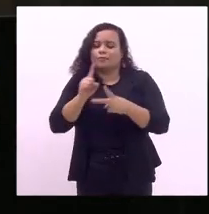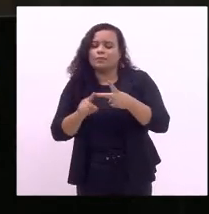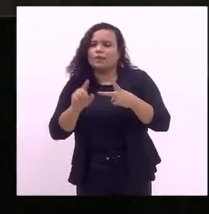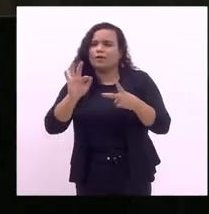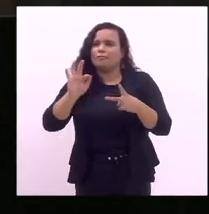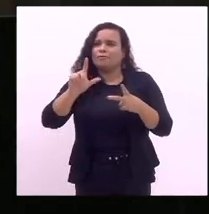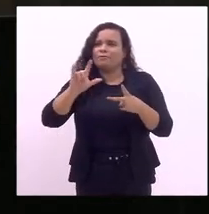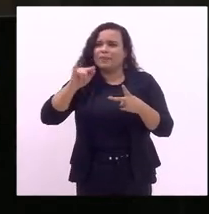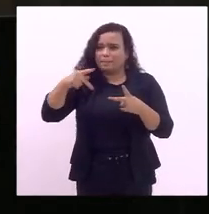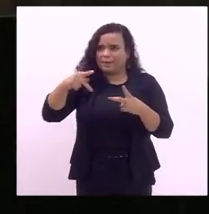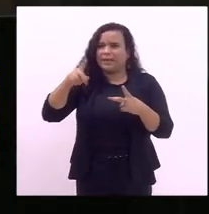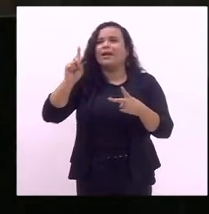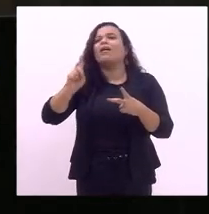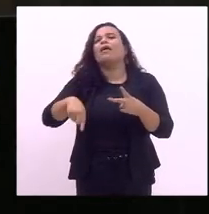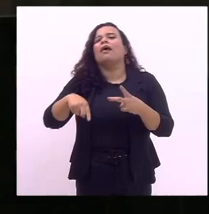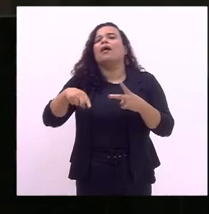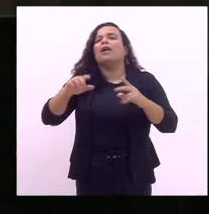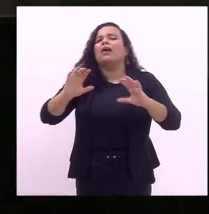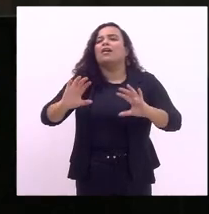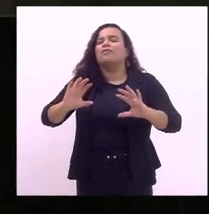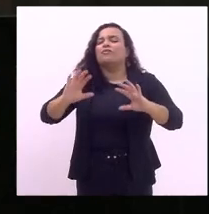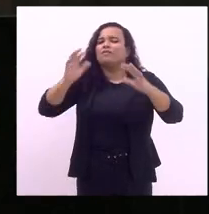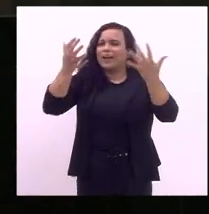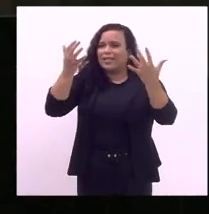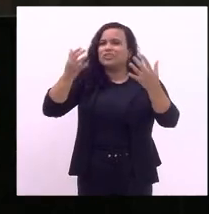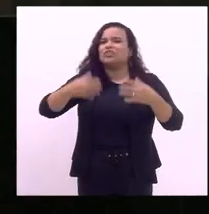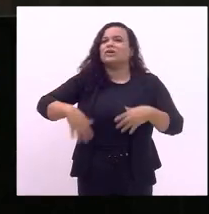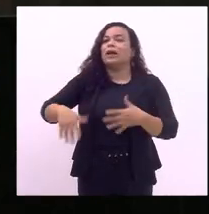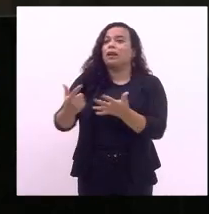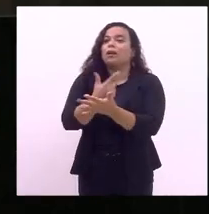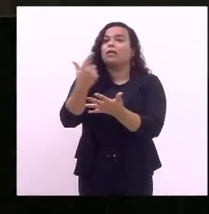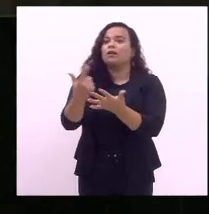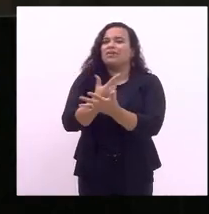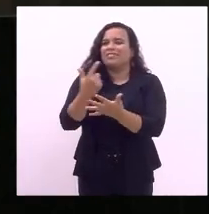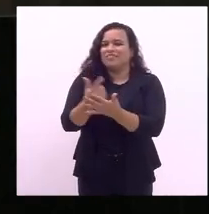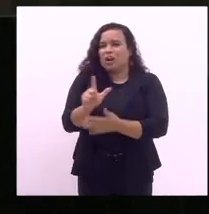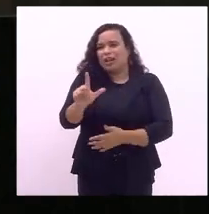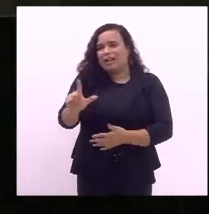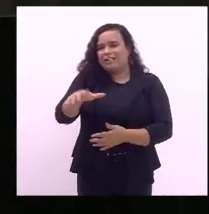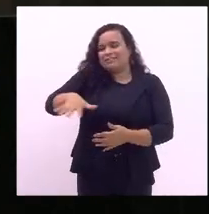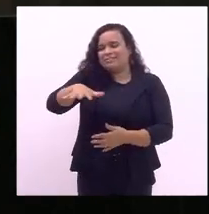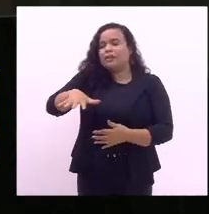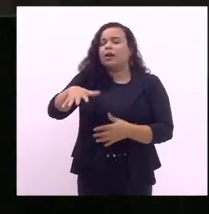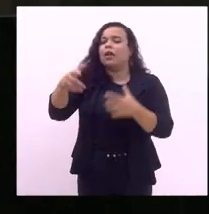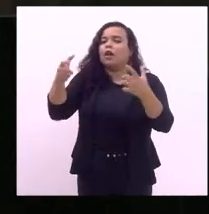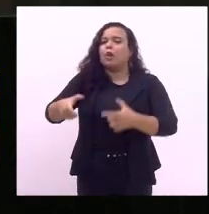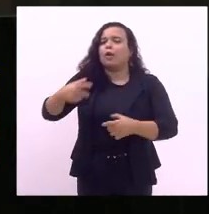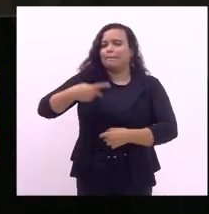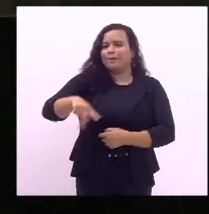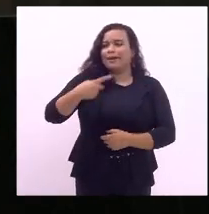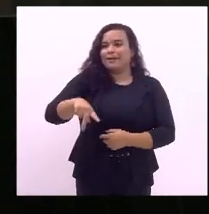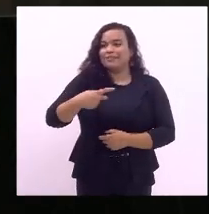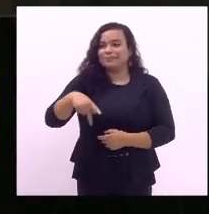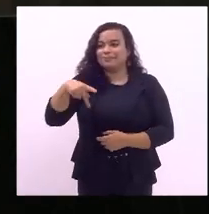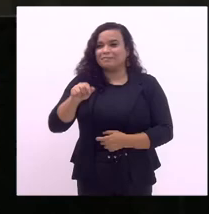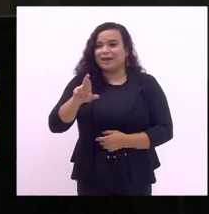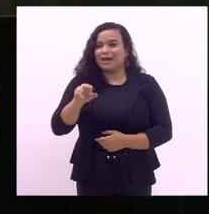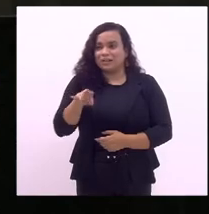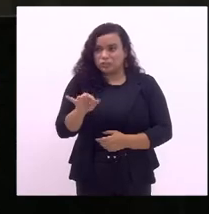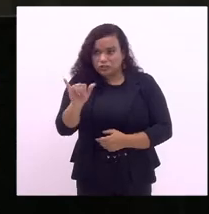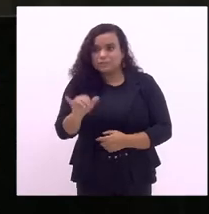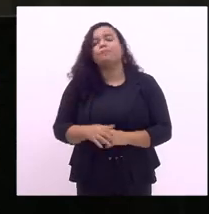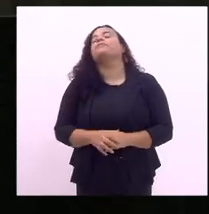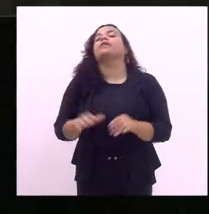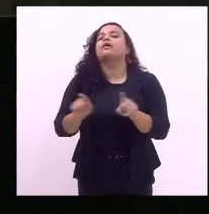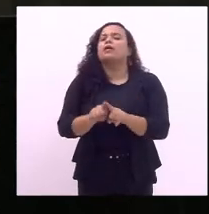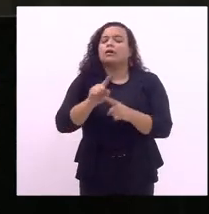Festa Literária, né, de Paraty. E ambos os eventos são eventos de grande porte,